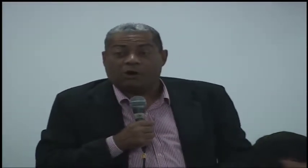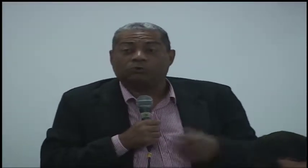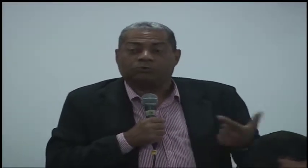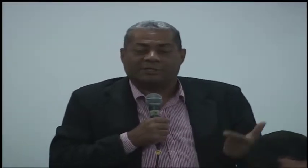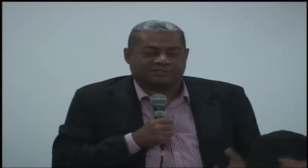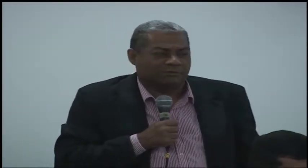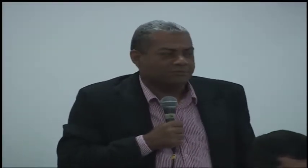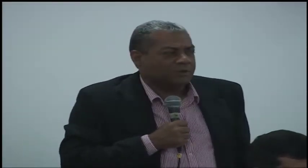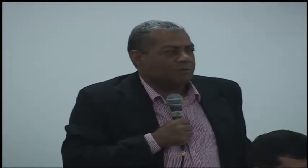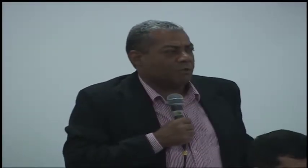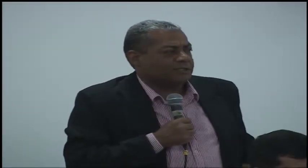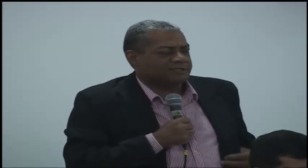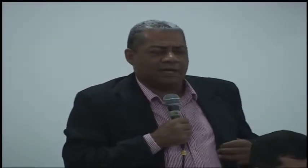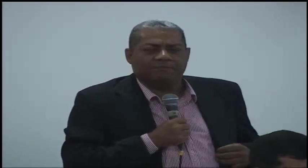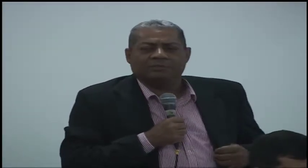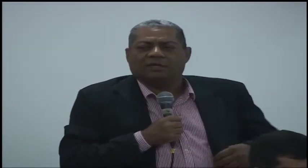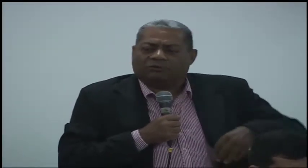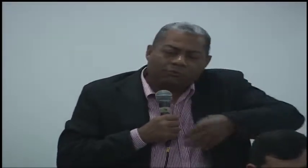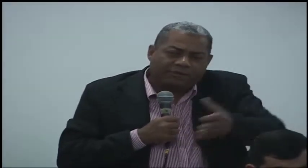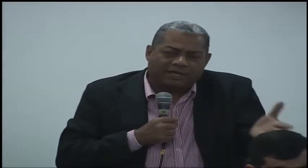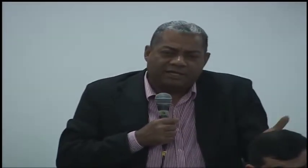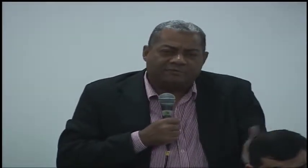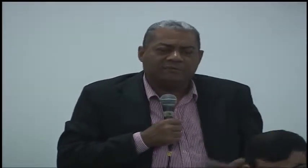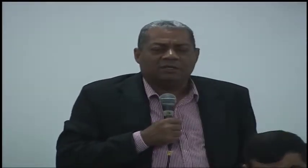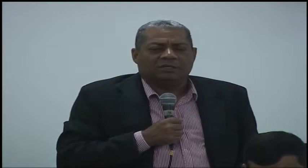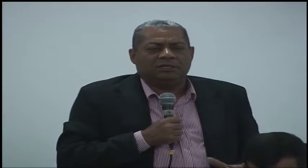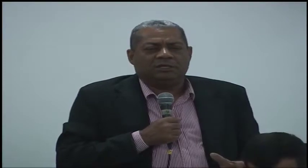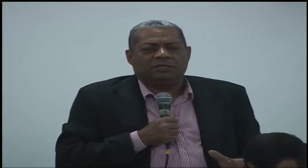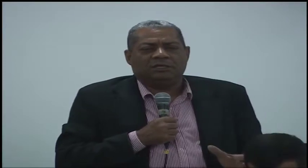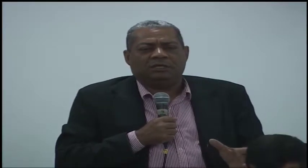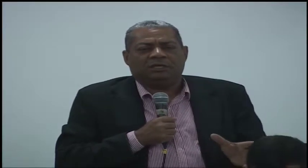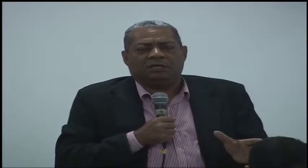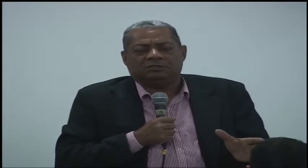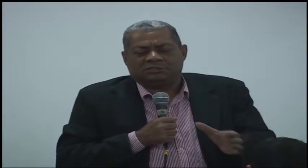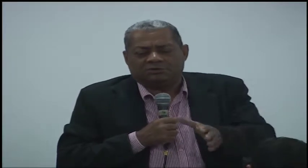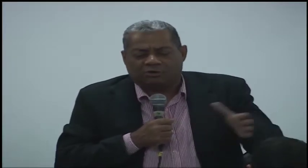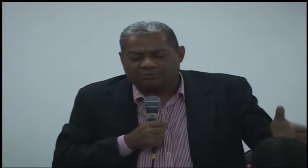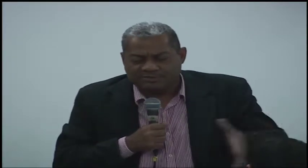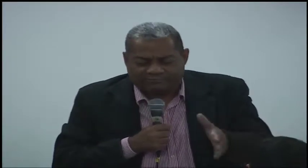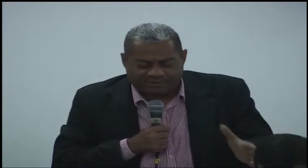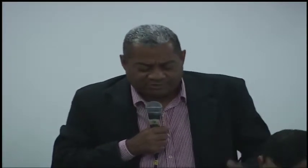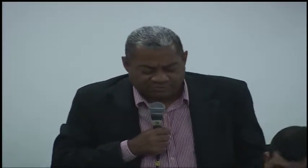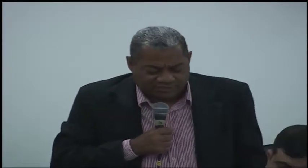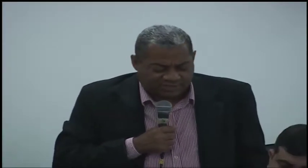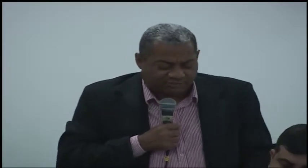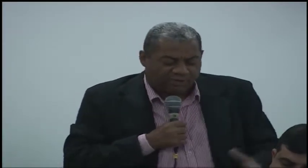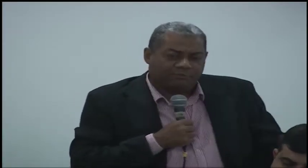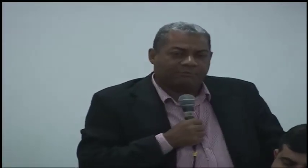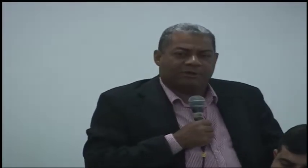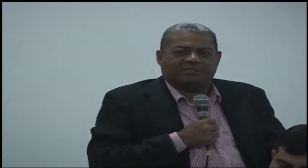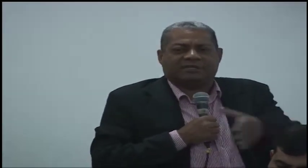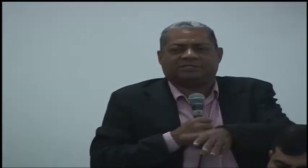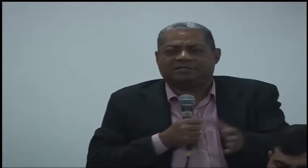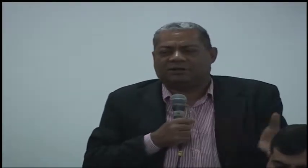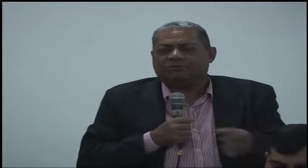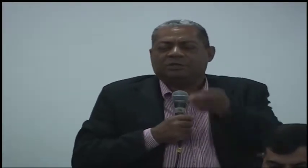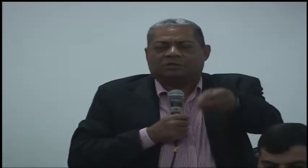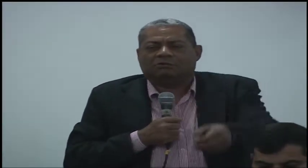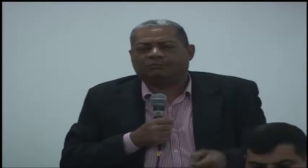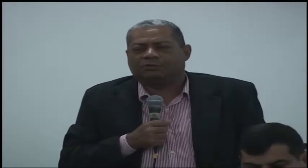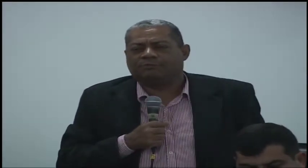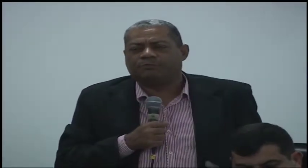na autuação possa cumprir a lei algumas informações dizendo olha não pode ser assim